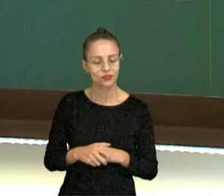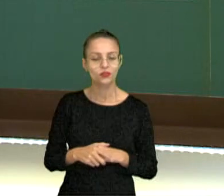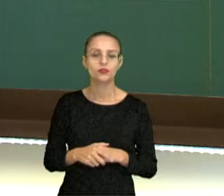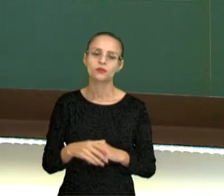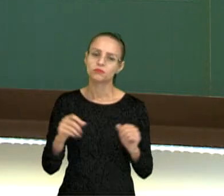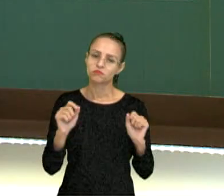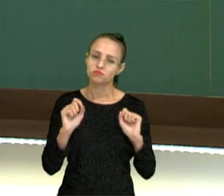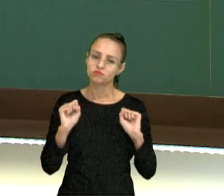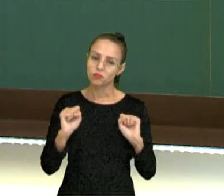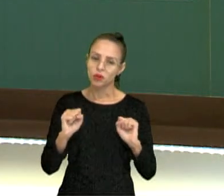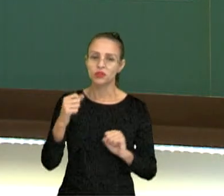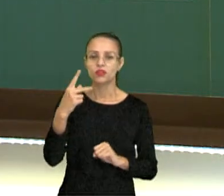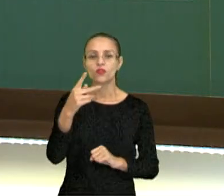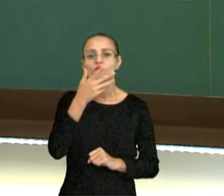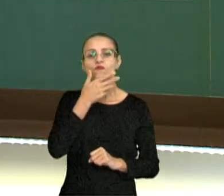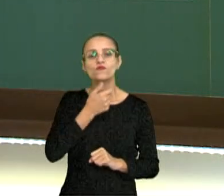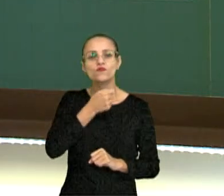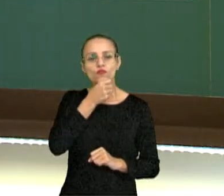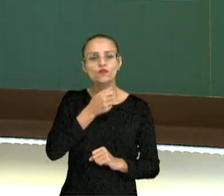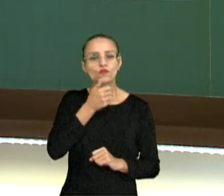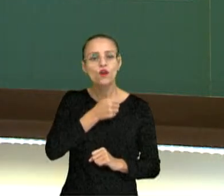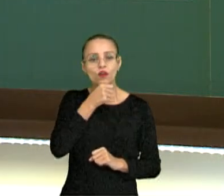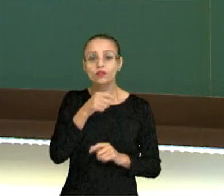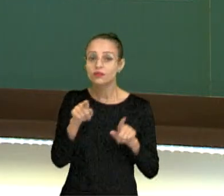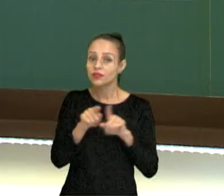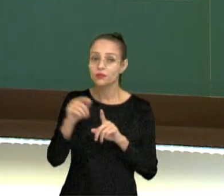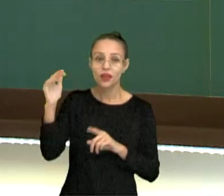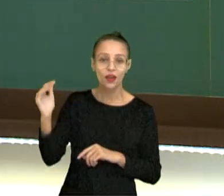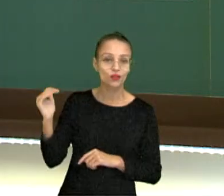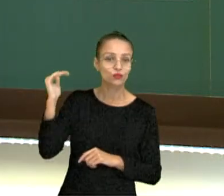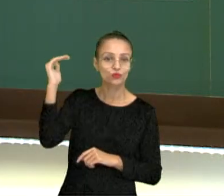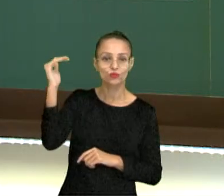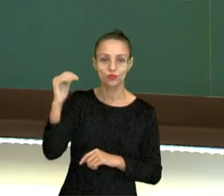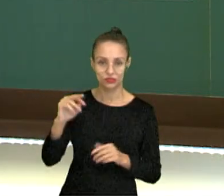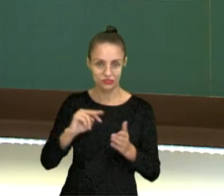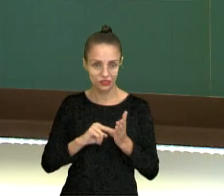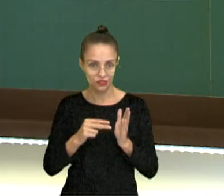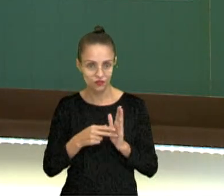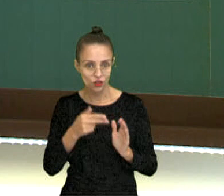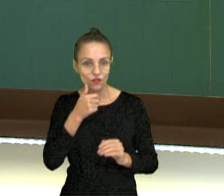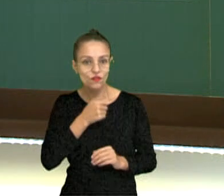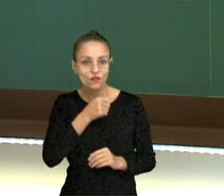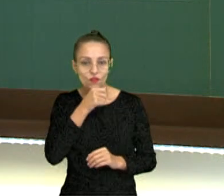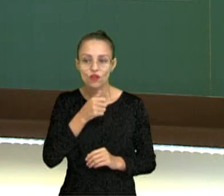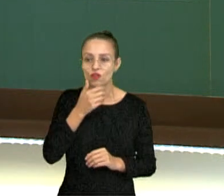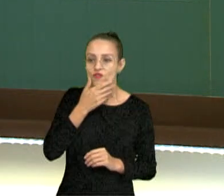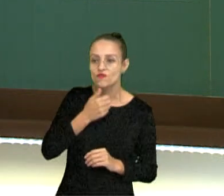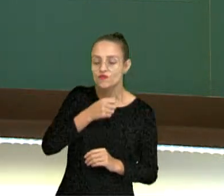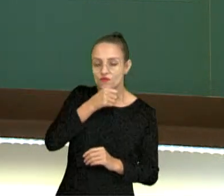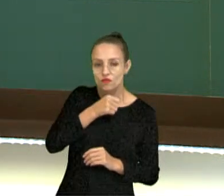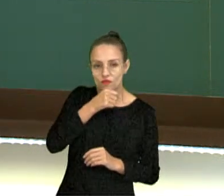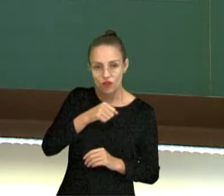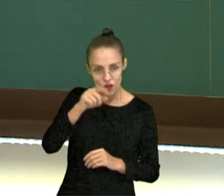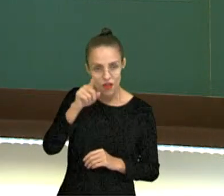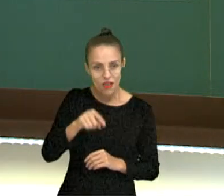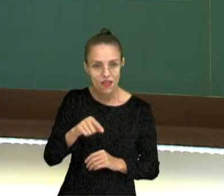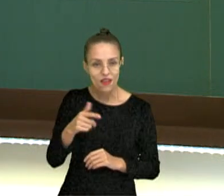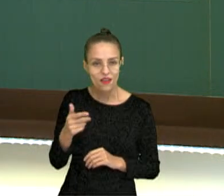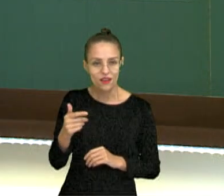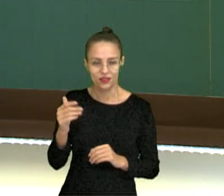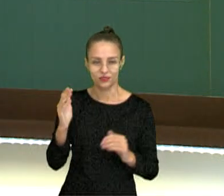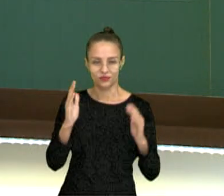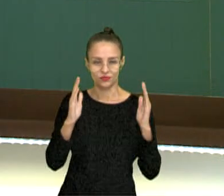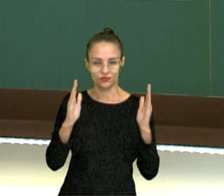seus avós também na fase adulta. Não significa um vovô e uma vovó estar na